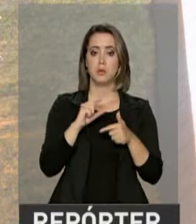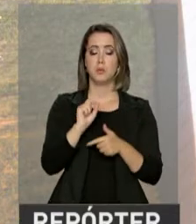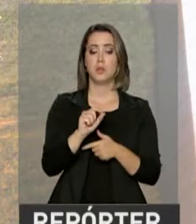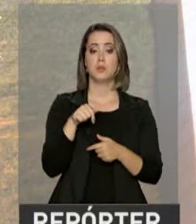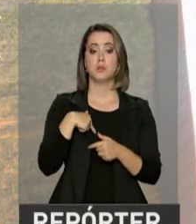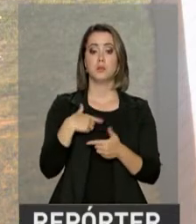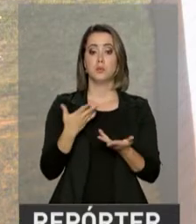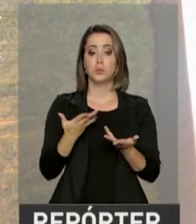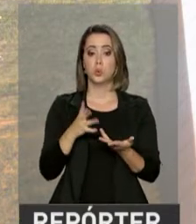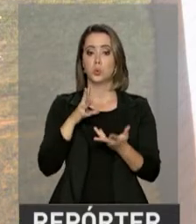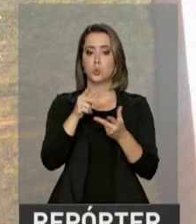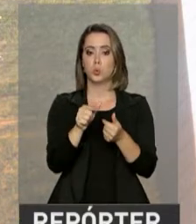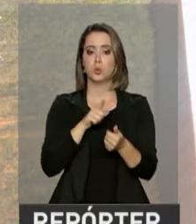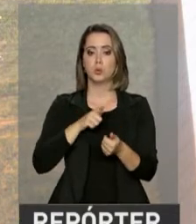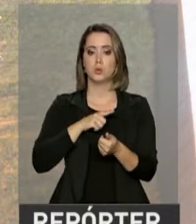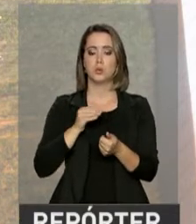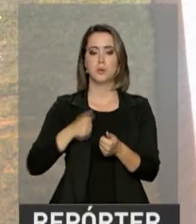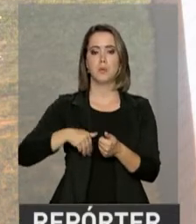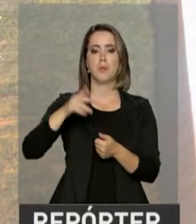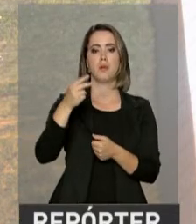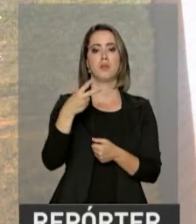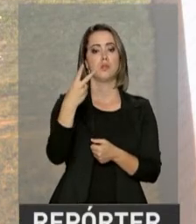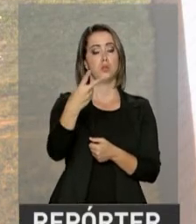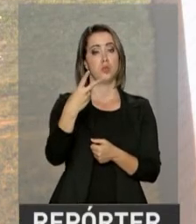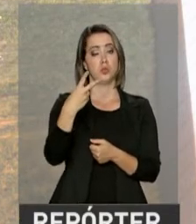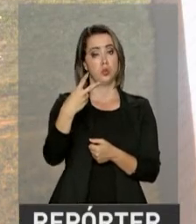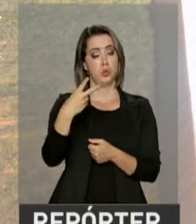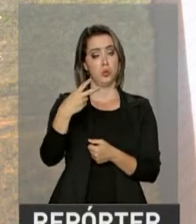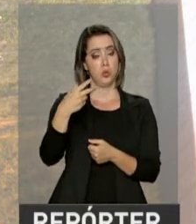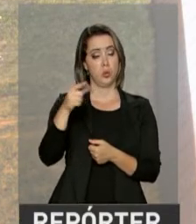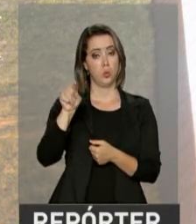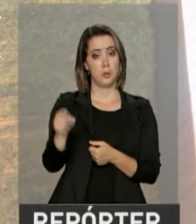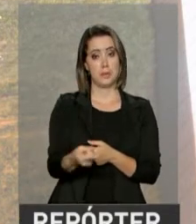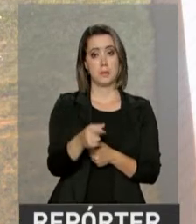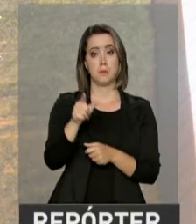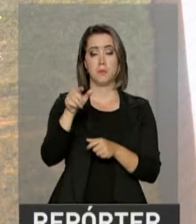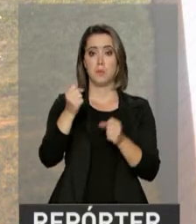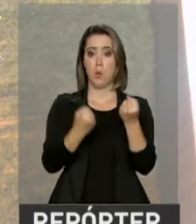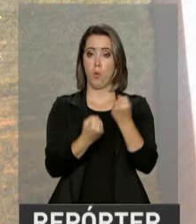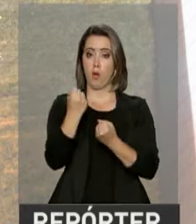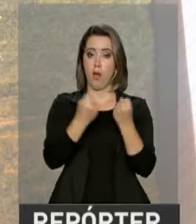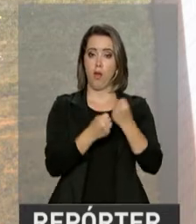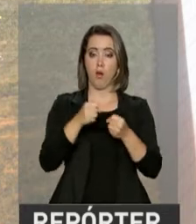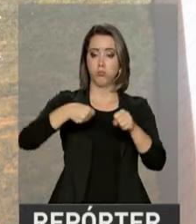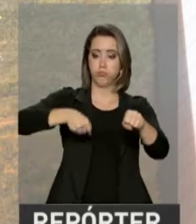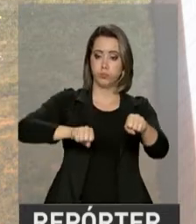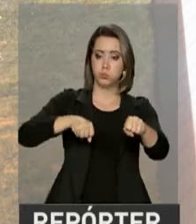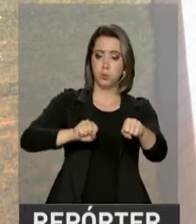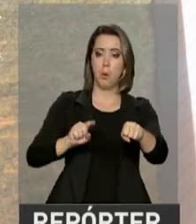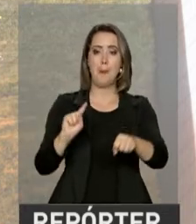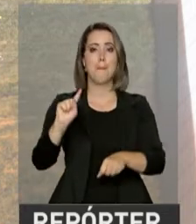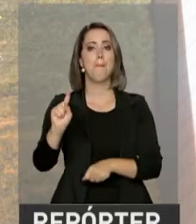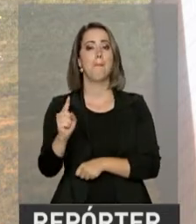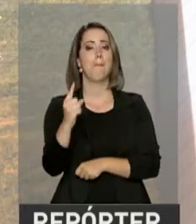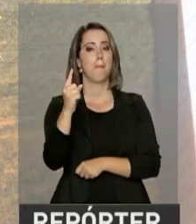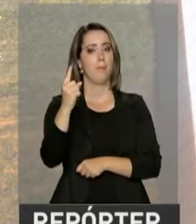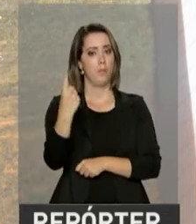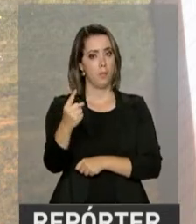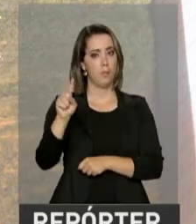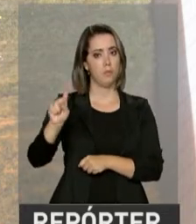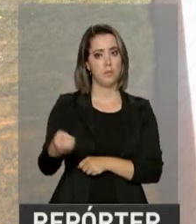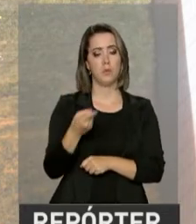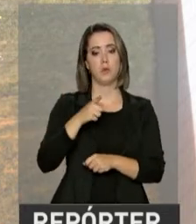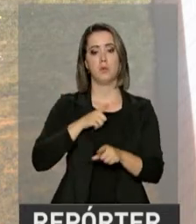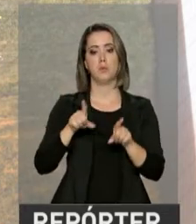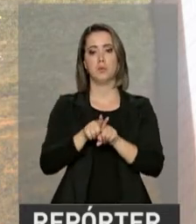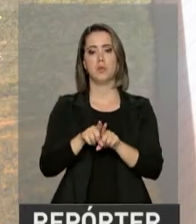A logística envolve ainda mais de 2 mil viaturas, quase 1.000 motocicletas e cerca de 2.700